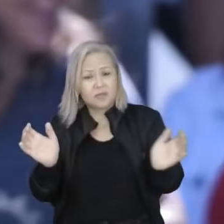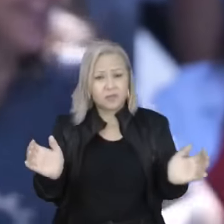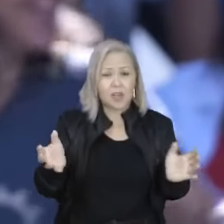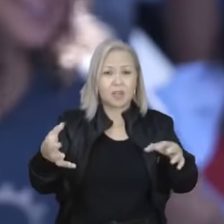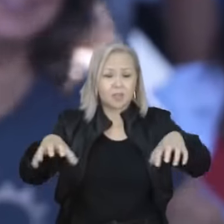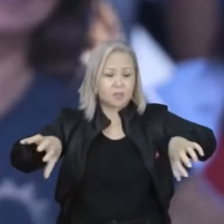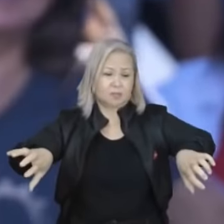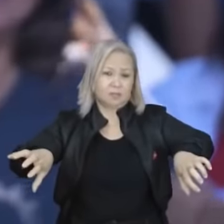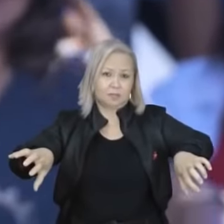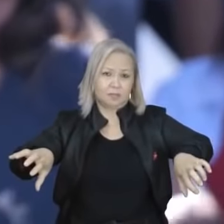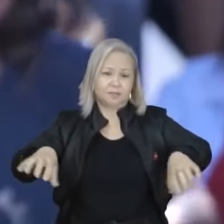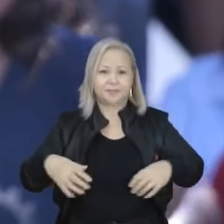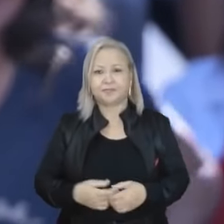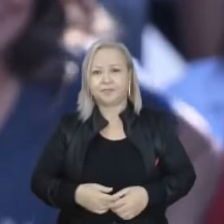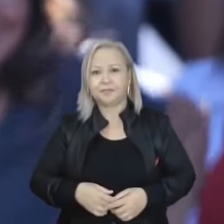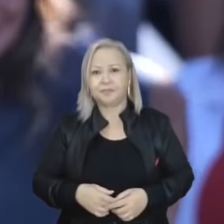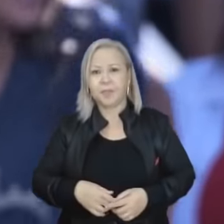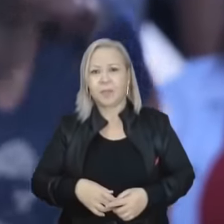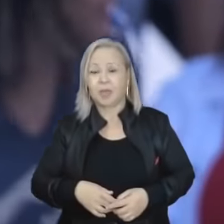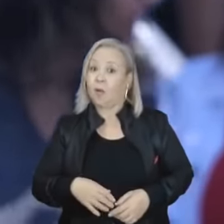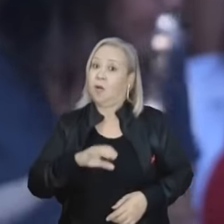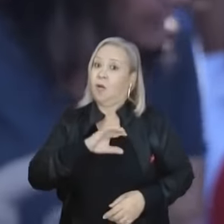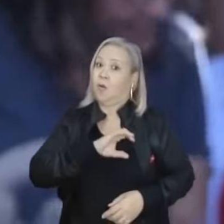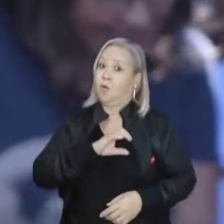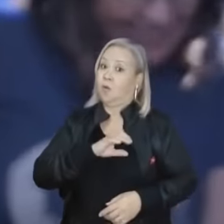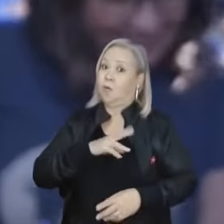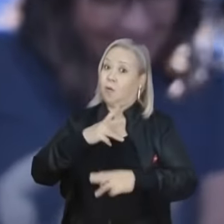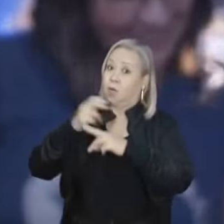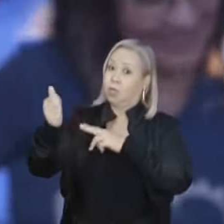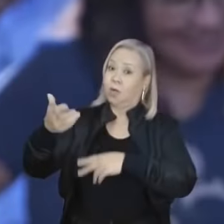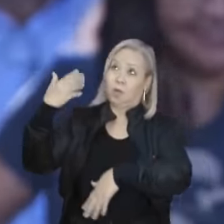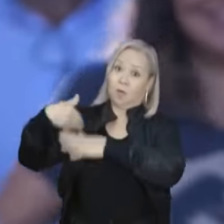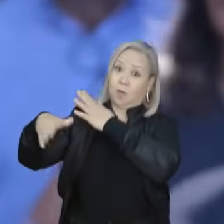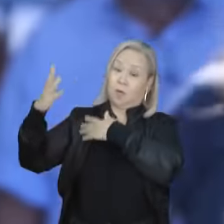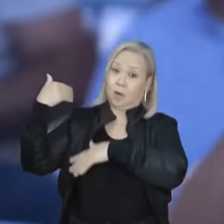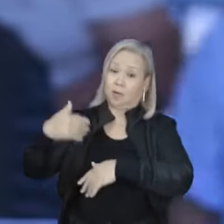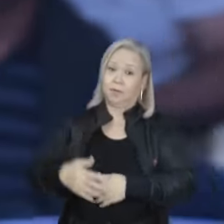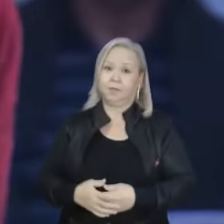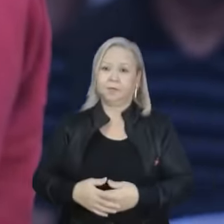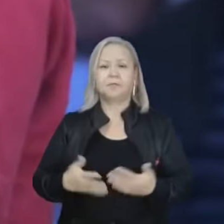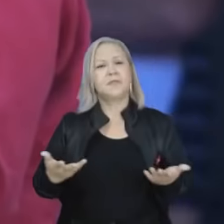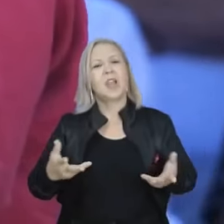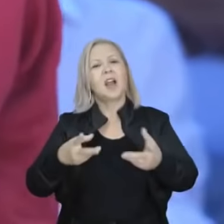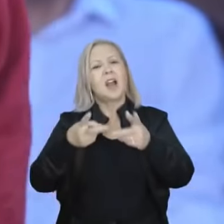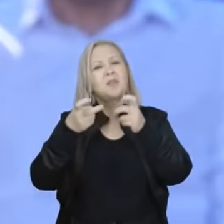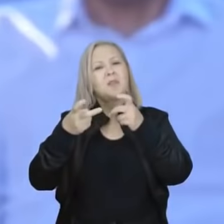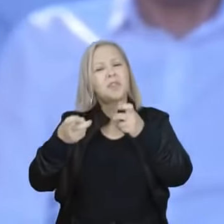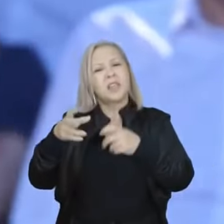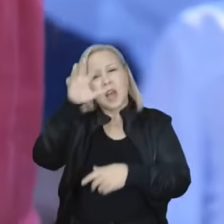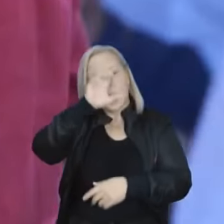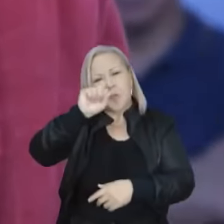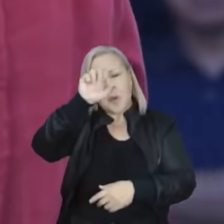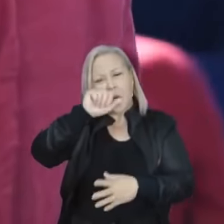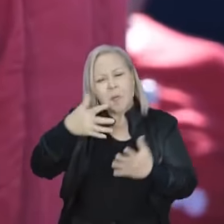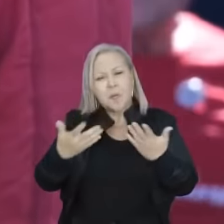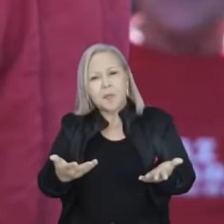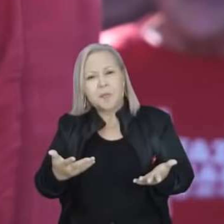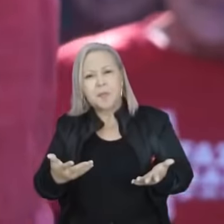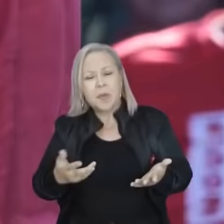Naquele jogo, o Coringão ganhou. Naquele jogo, o Coringão ganhou. Mas veja, eu aprendi lendo um